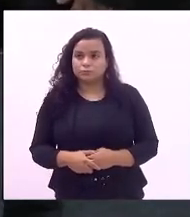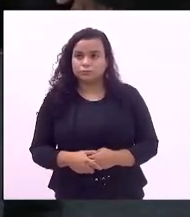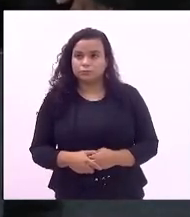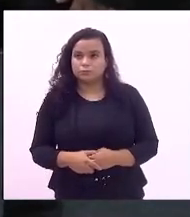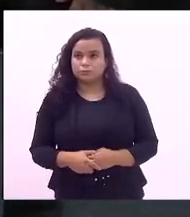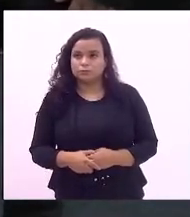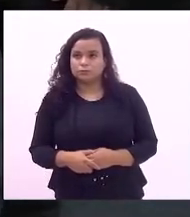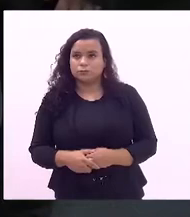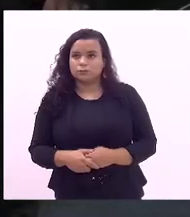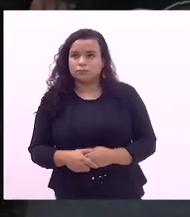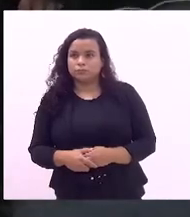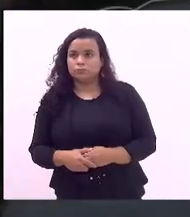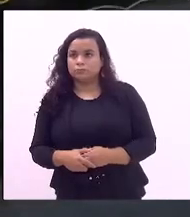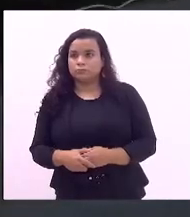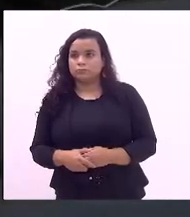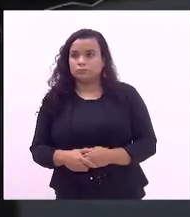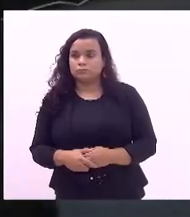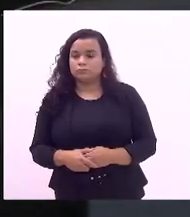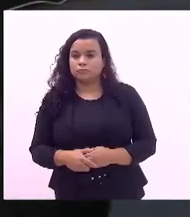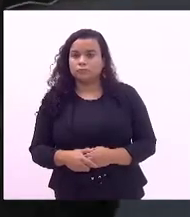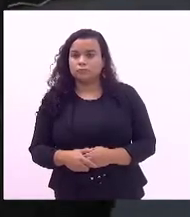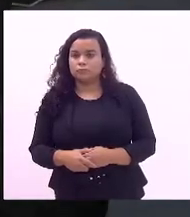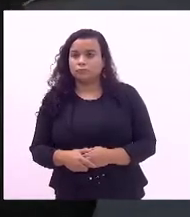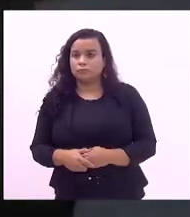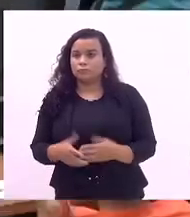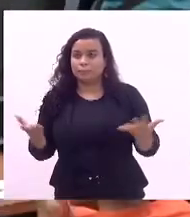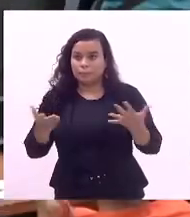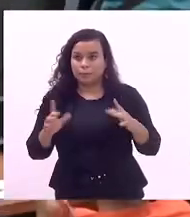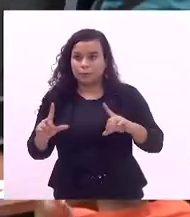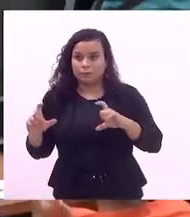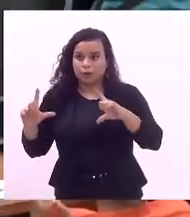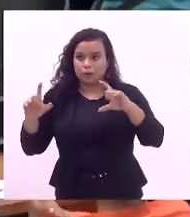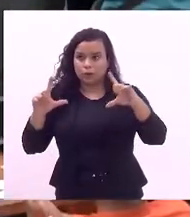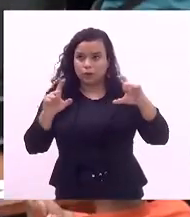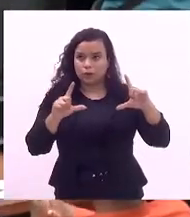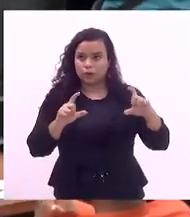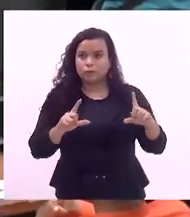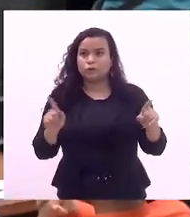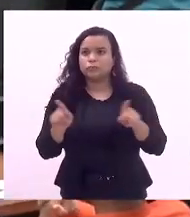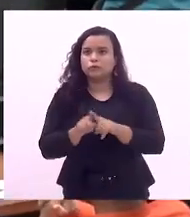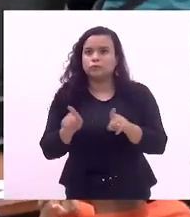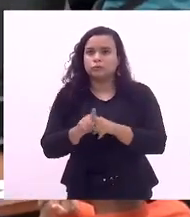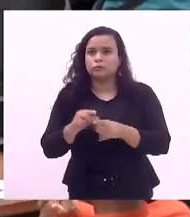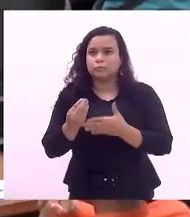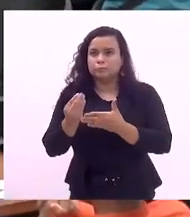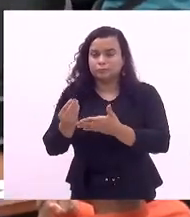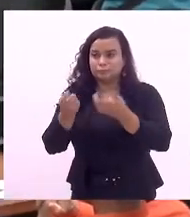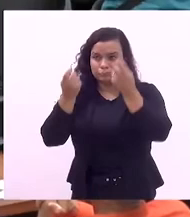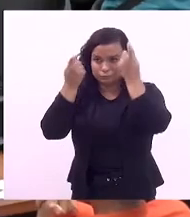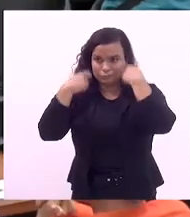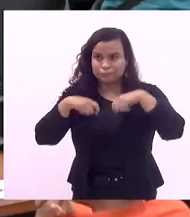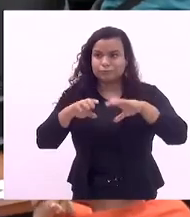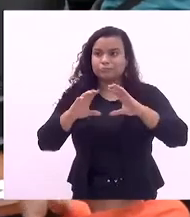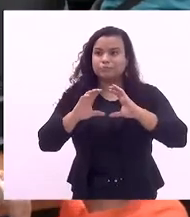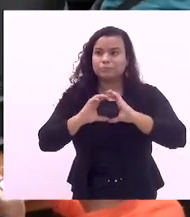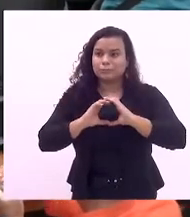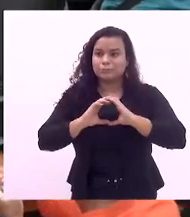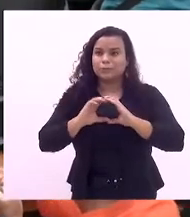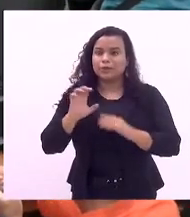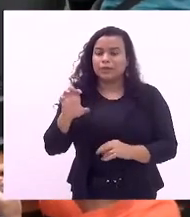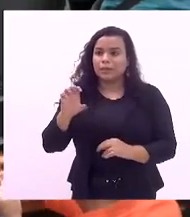E aí hoje faremos as fotos e passaremos para os agraciados com a medalha Escudeiro